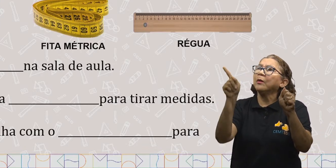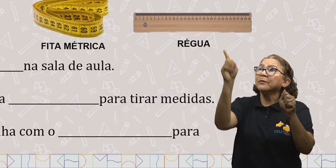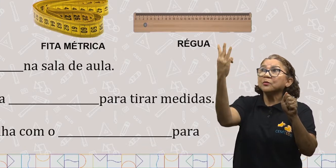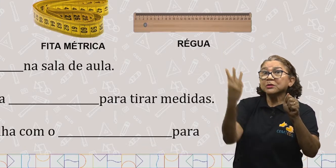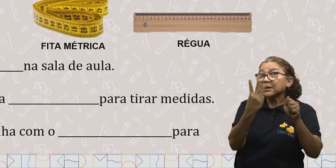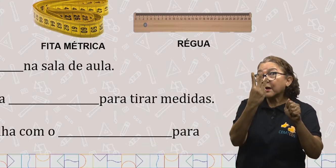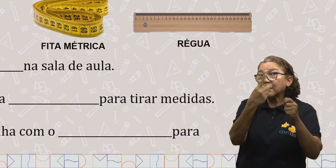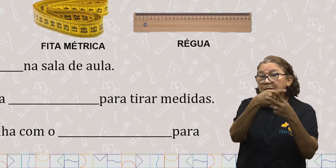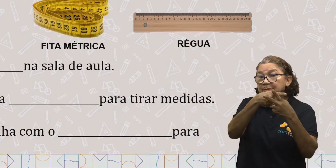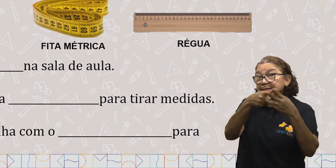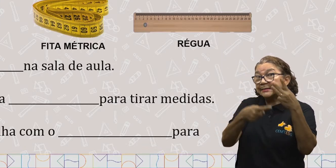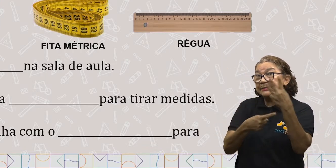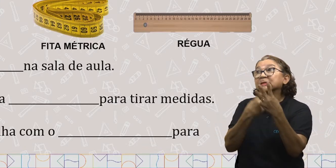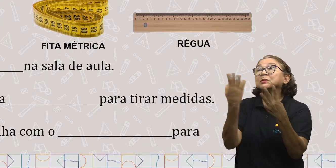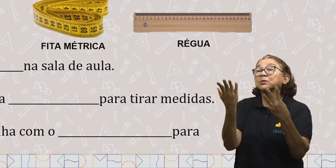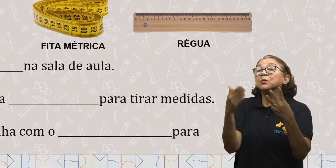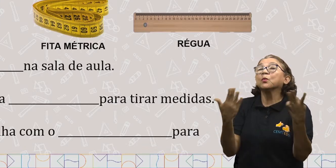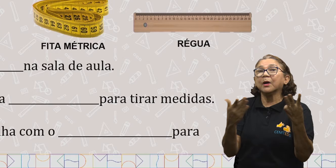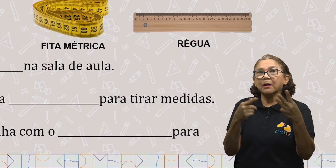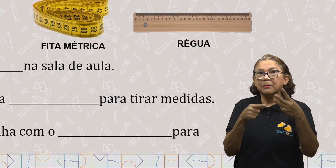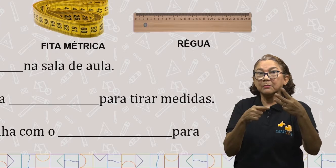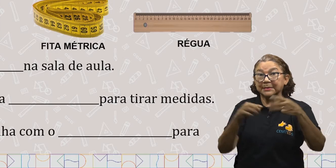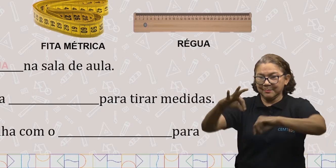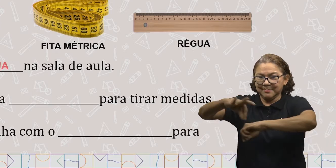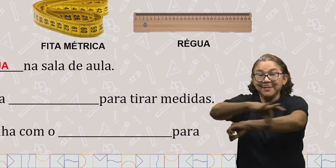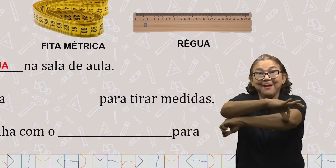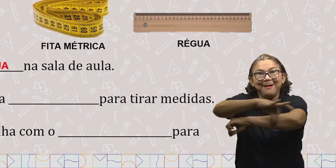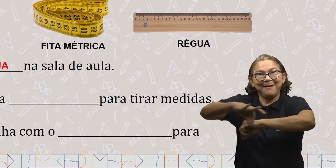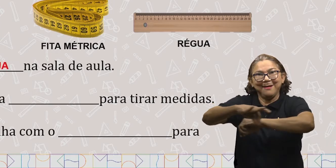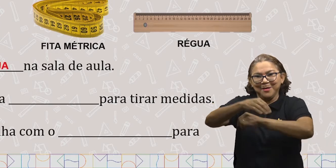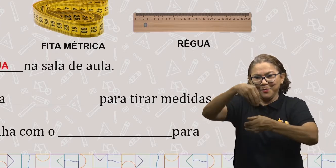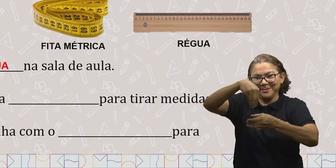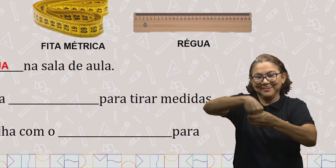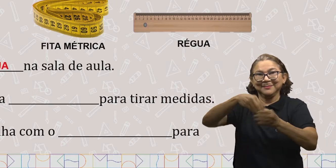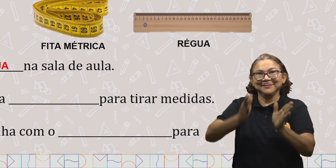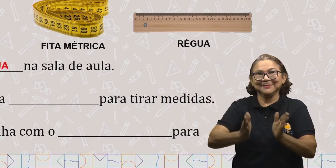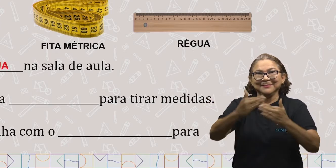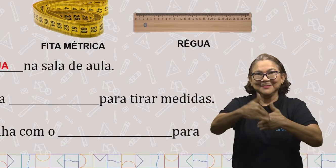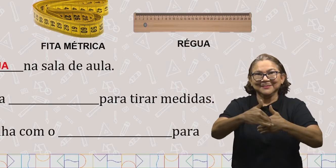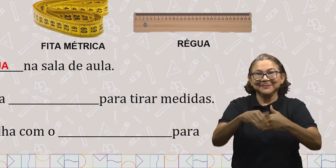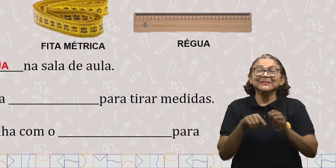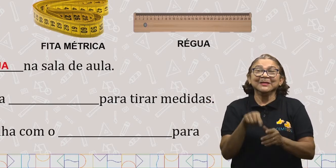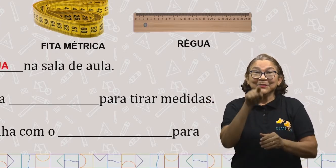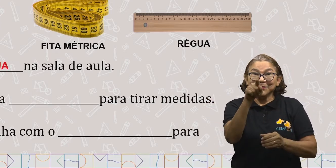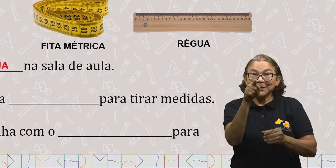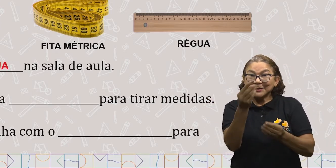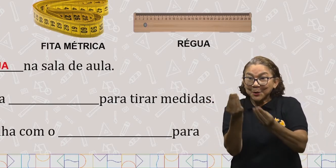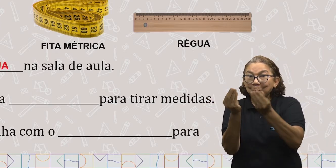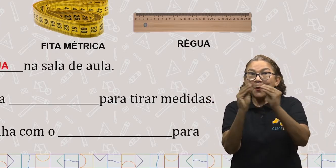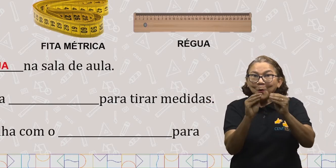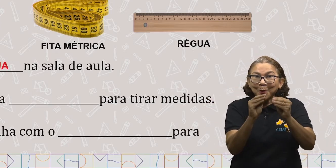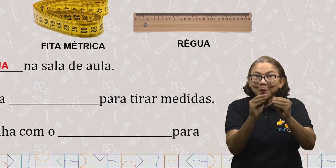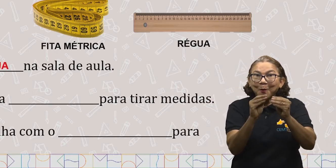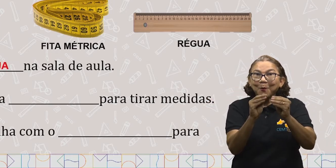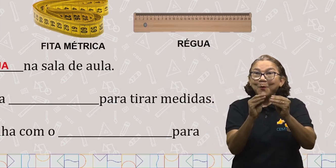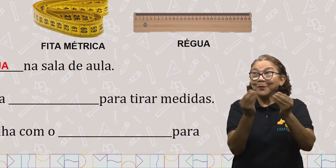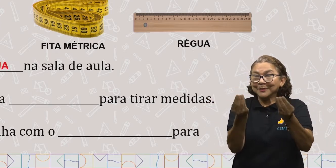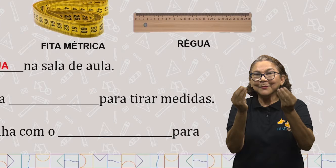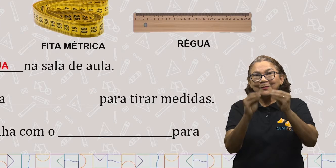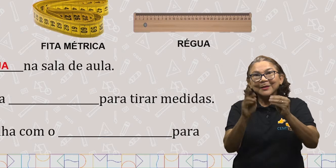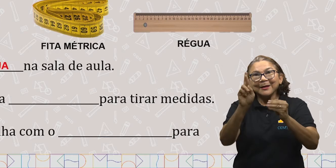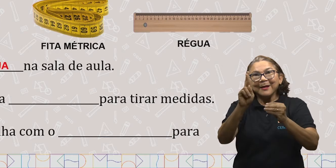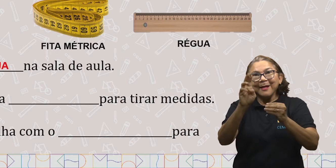você colocou? Luísa usa a régua na sala de aula. Se você colocou régua,